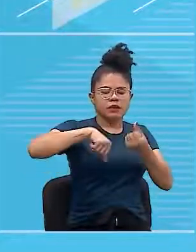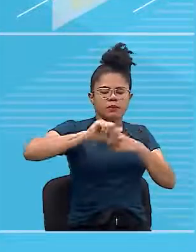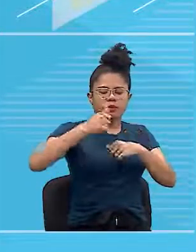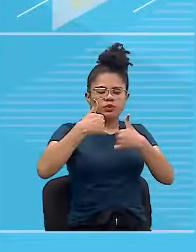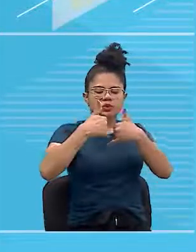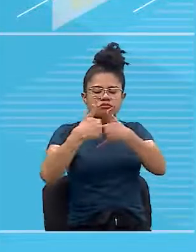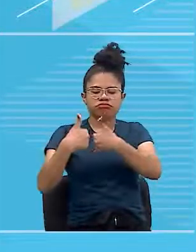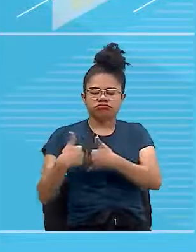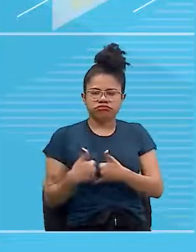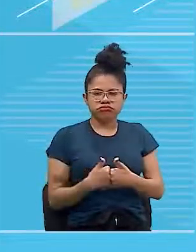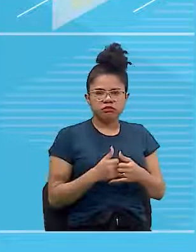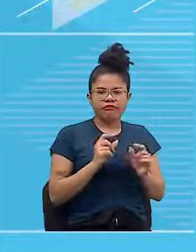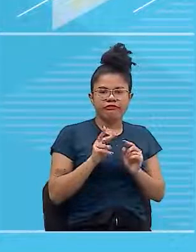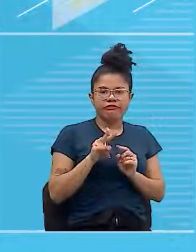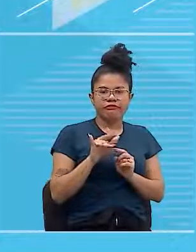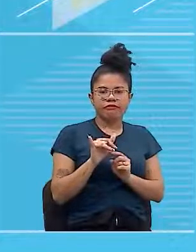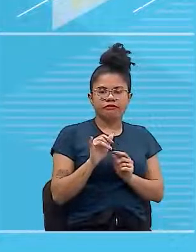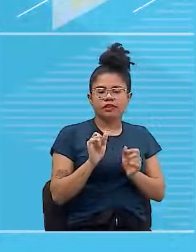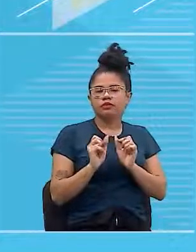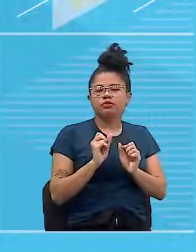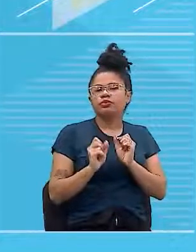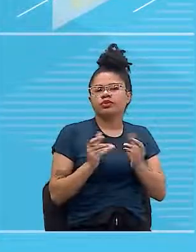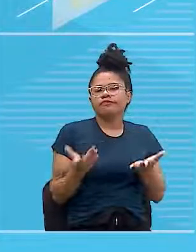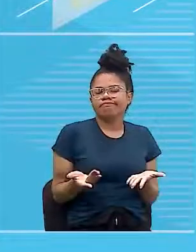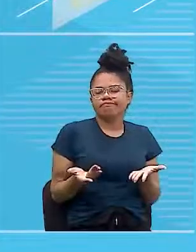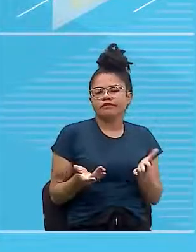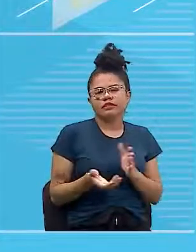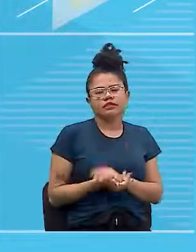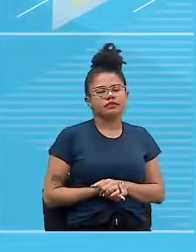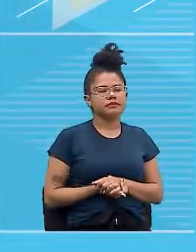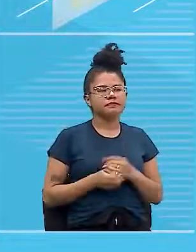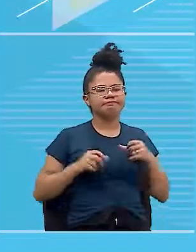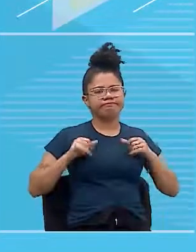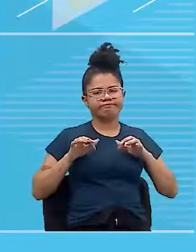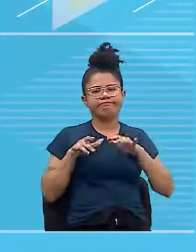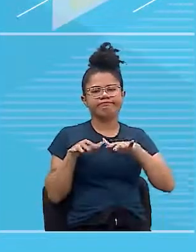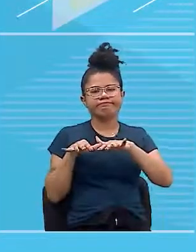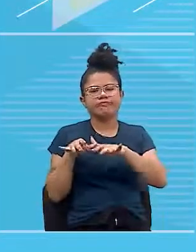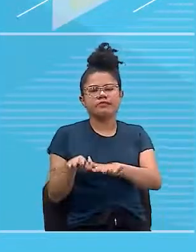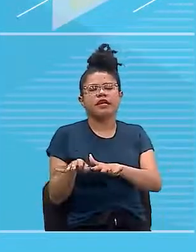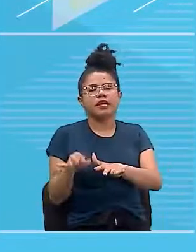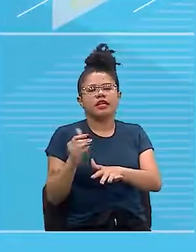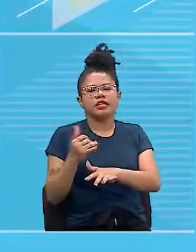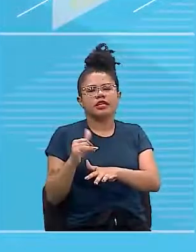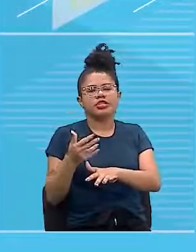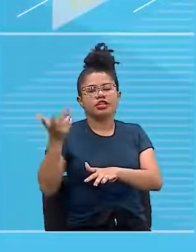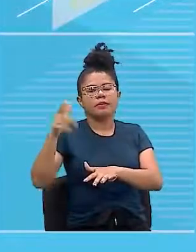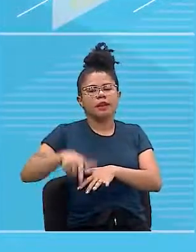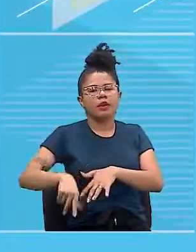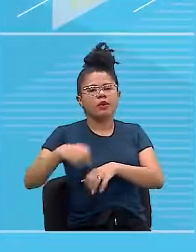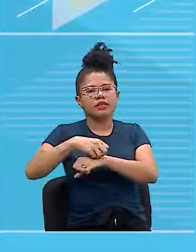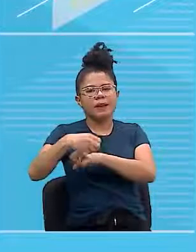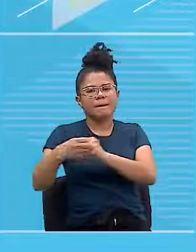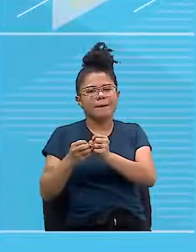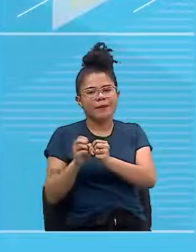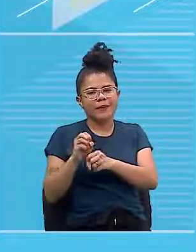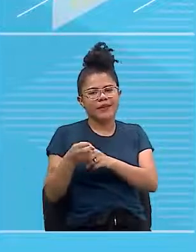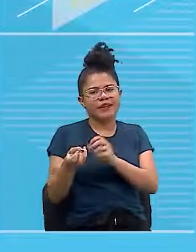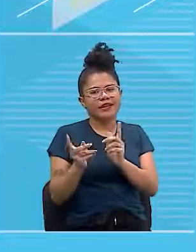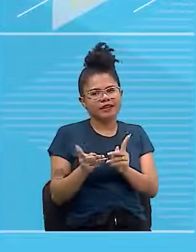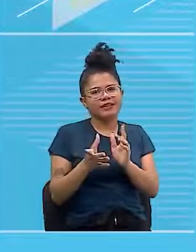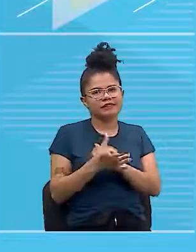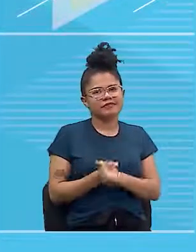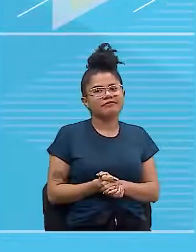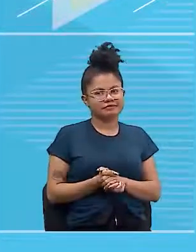elas transferem energia para moléculas temporárias essas